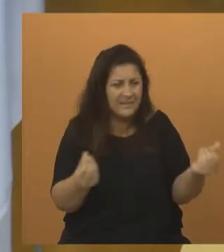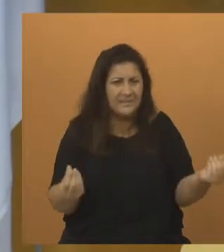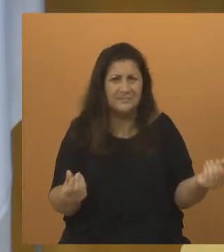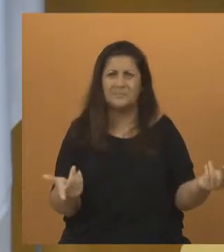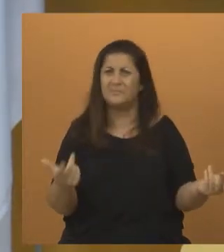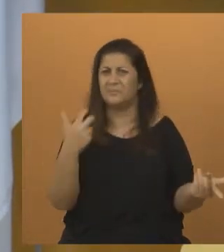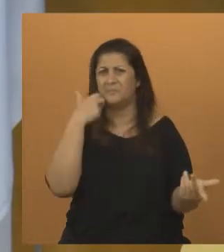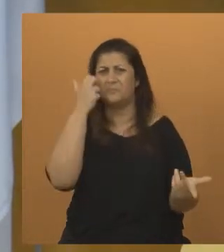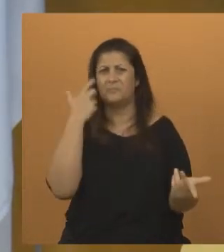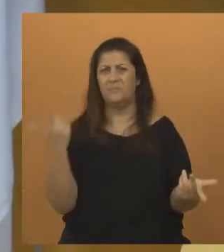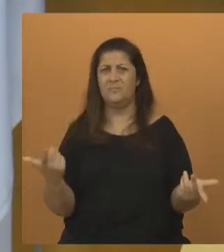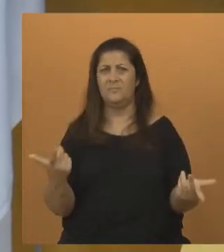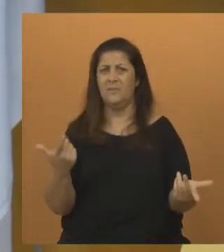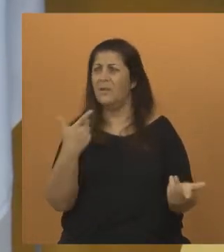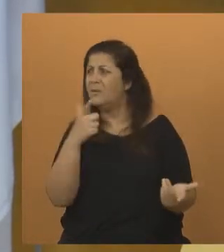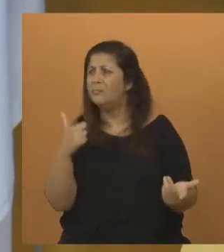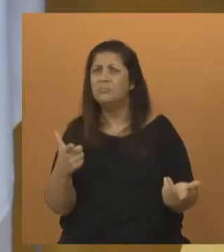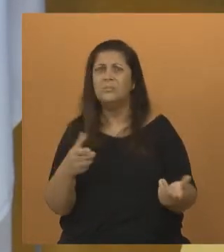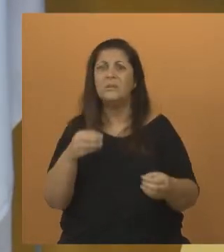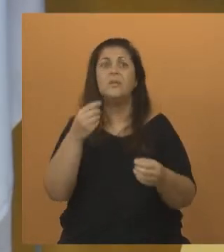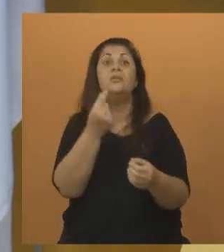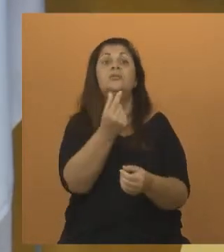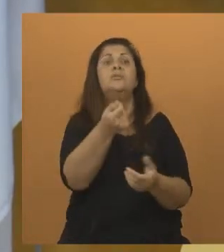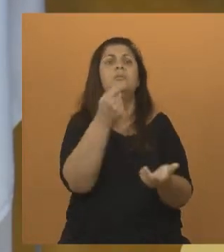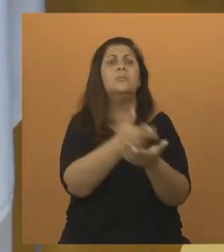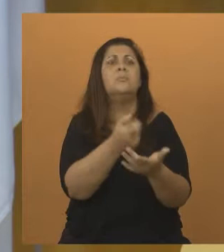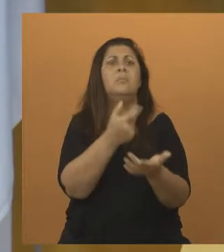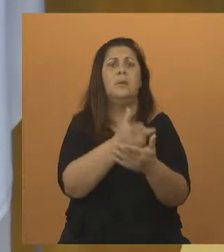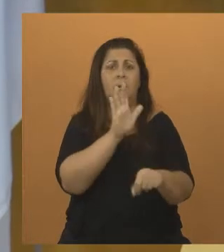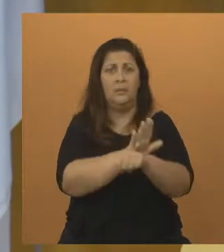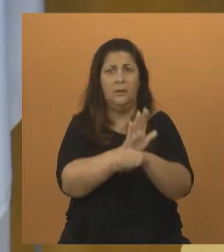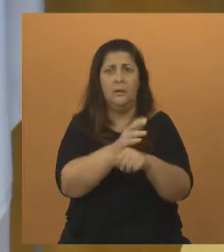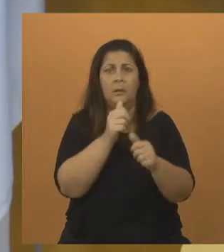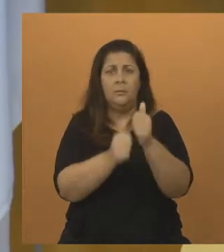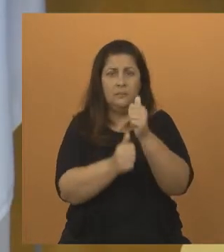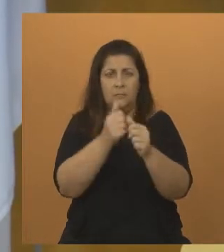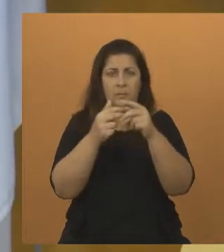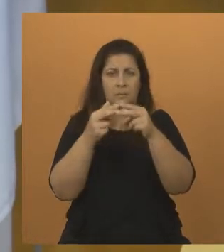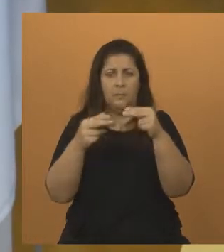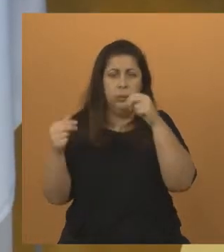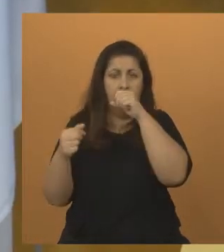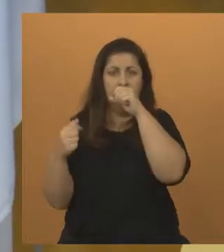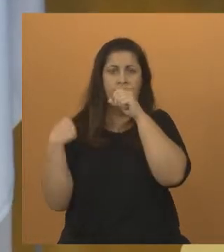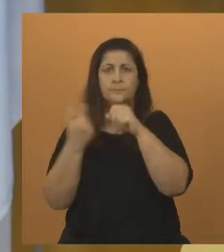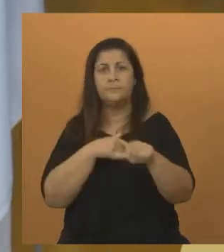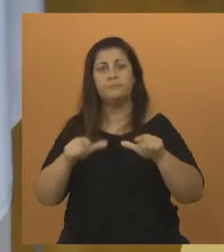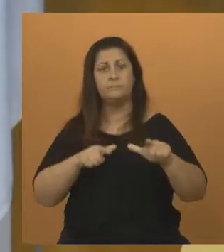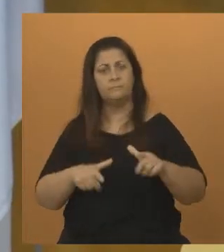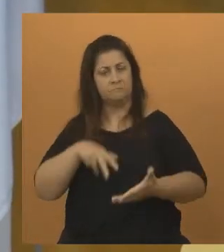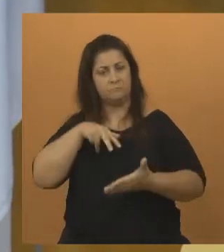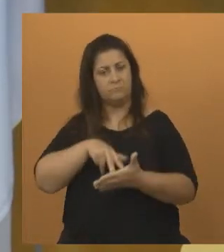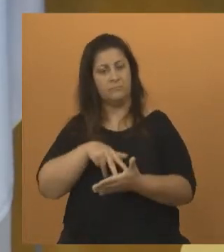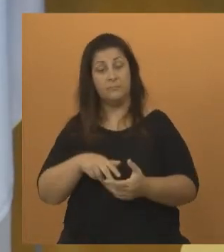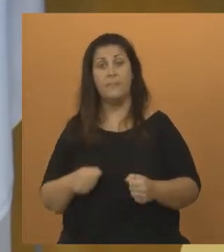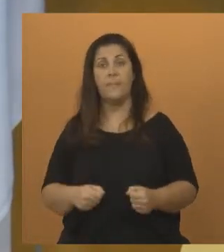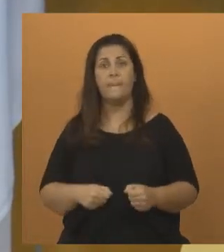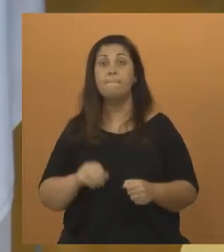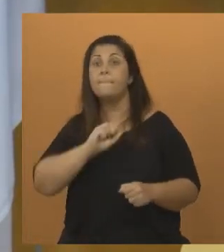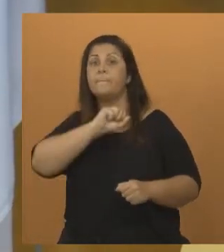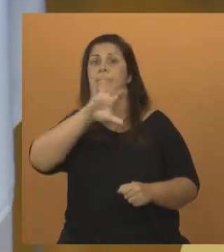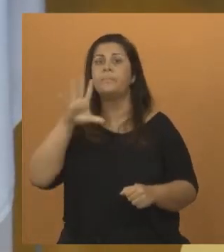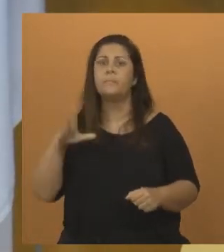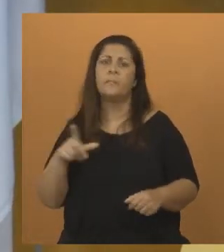tamanho não ter um investimento no esporte. Eu acho que nós temos que trabalhar firme. E eu acho que é claro que vai